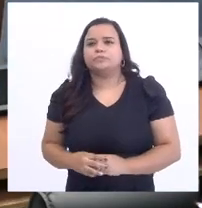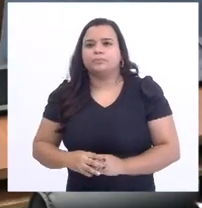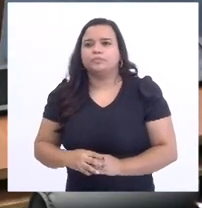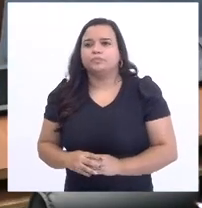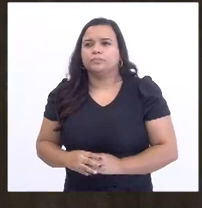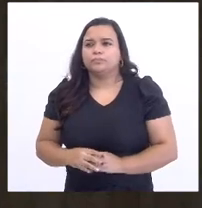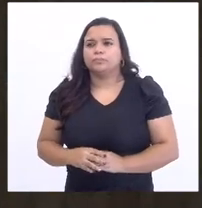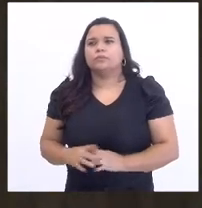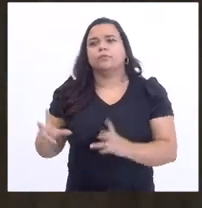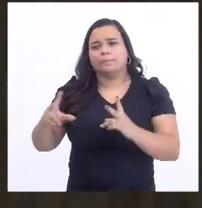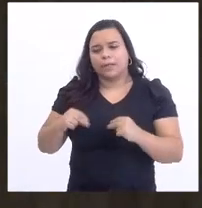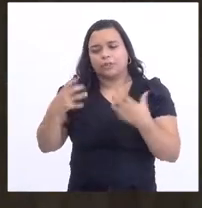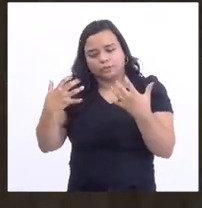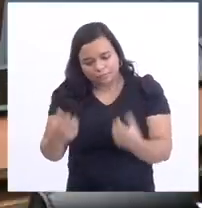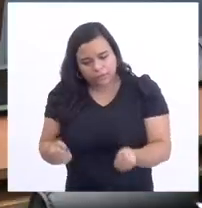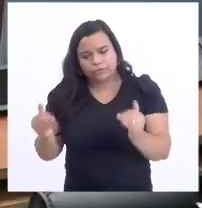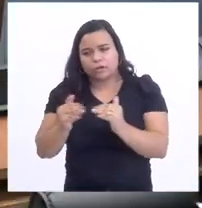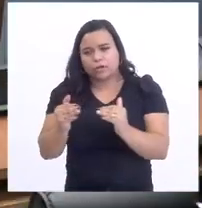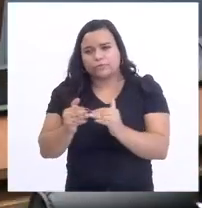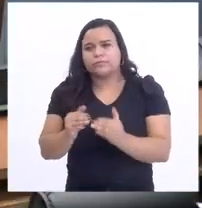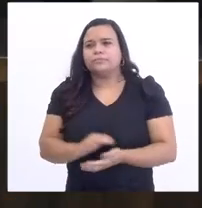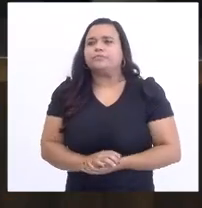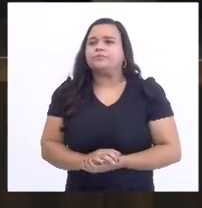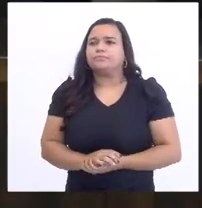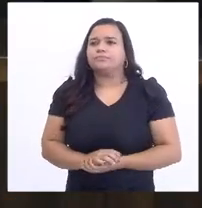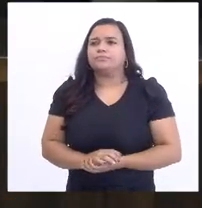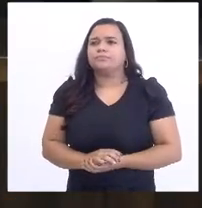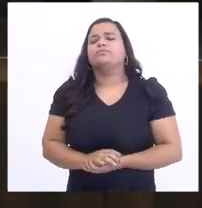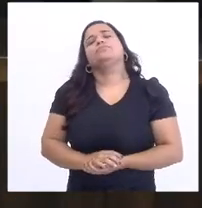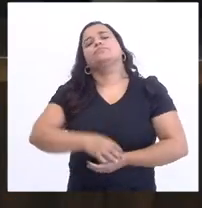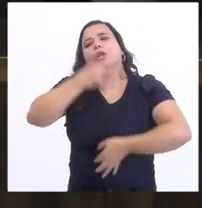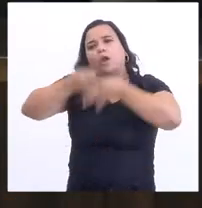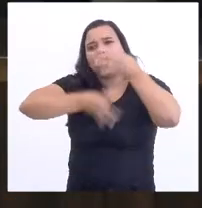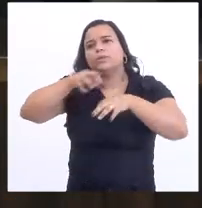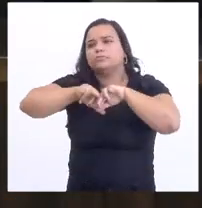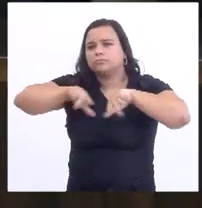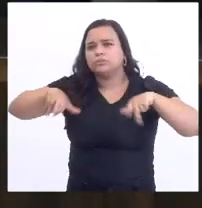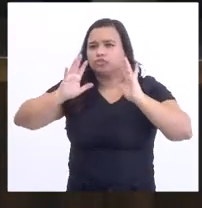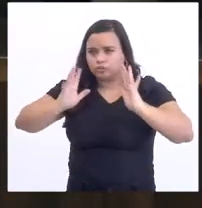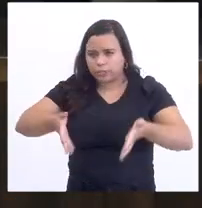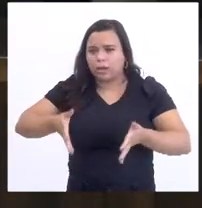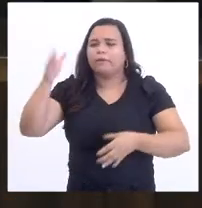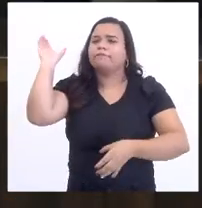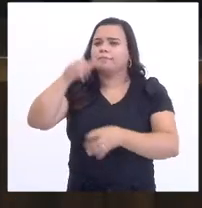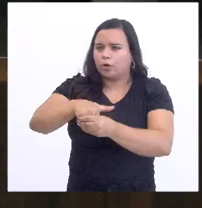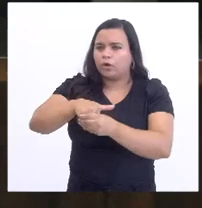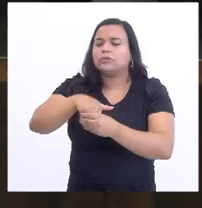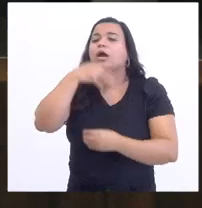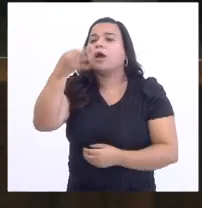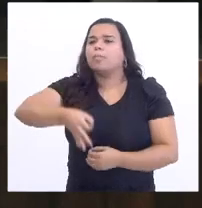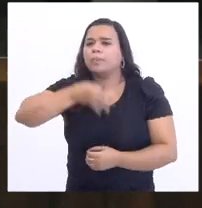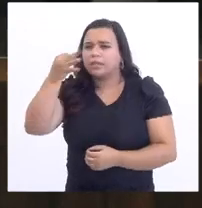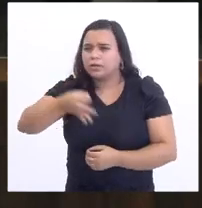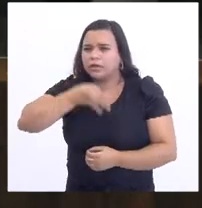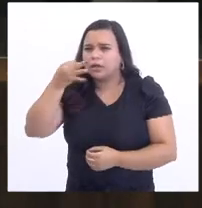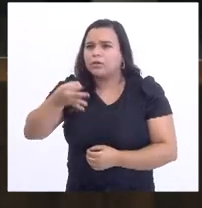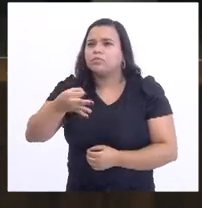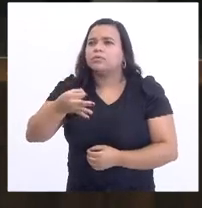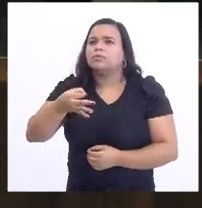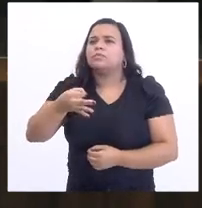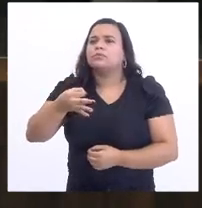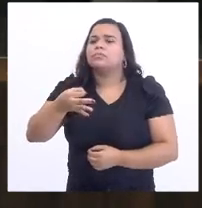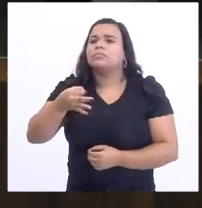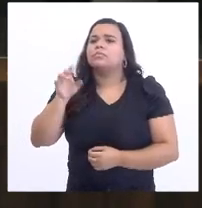No mérito, favorável. Os pareceres emitidos em votação, parecer